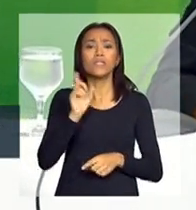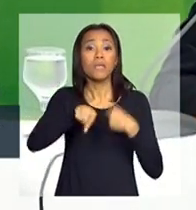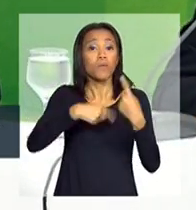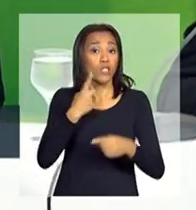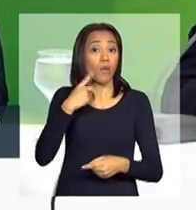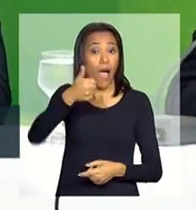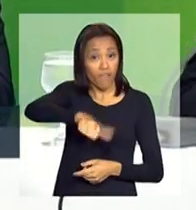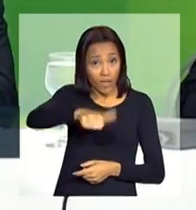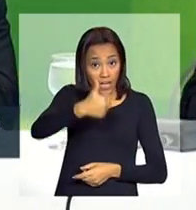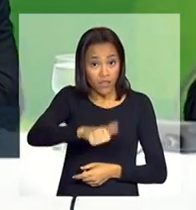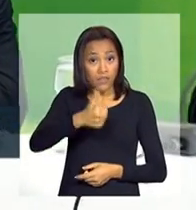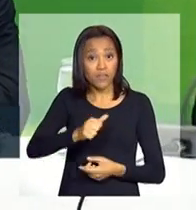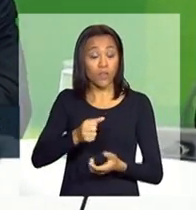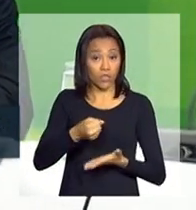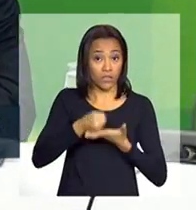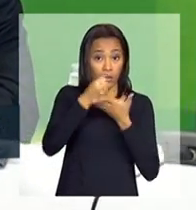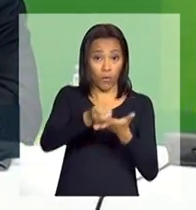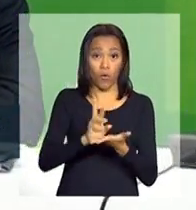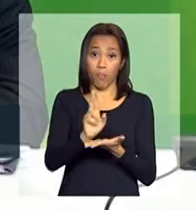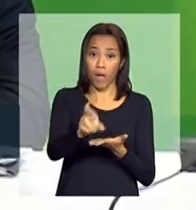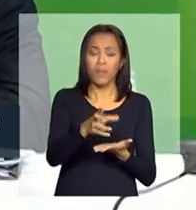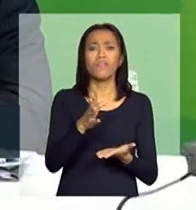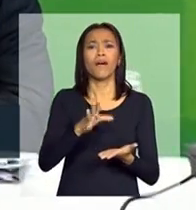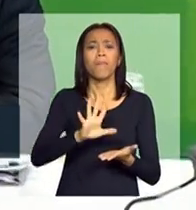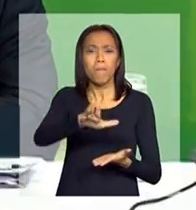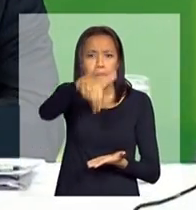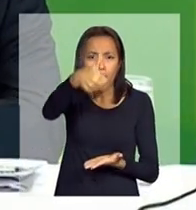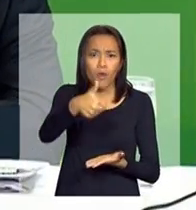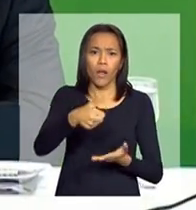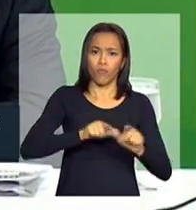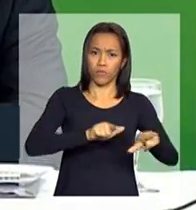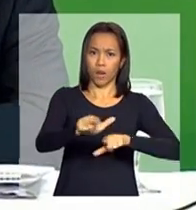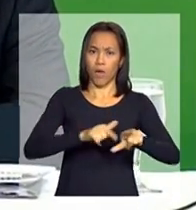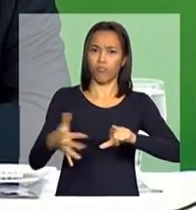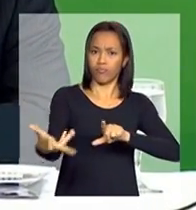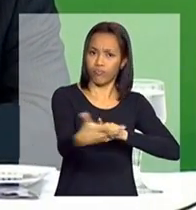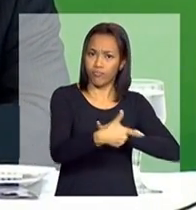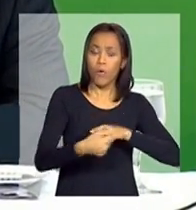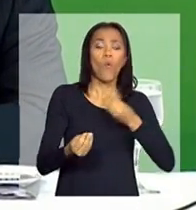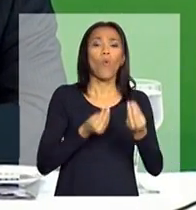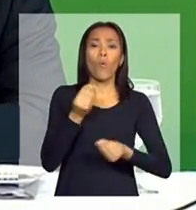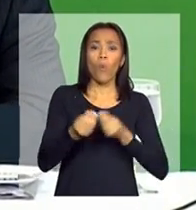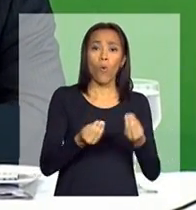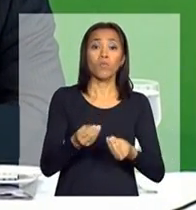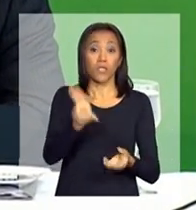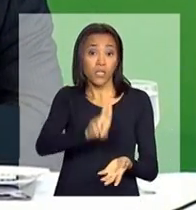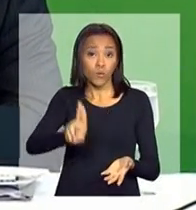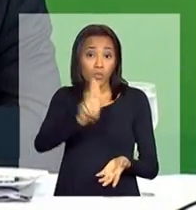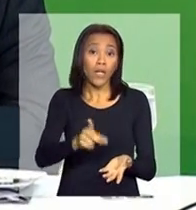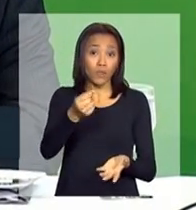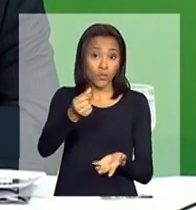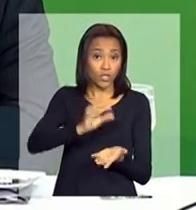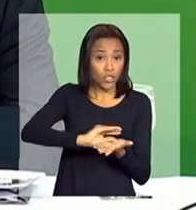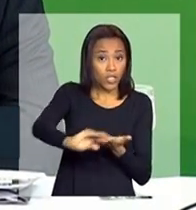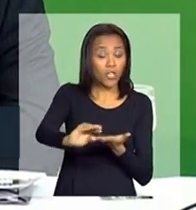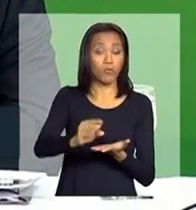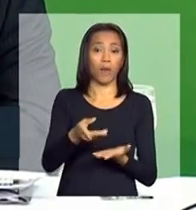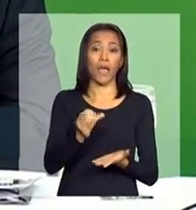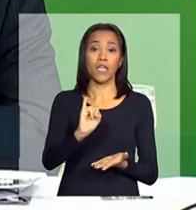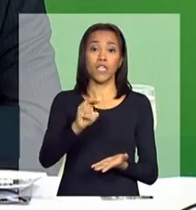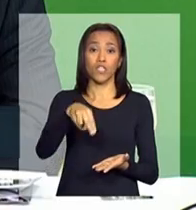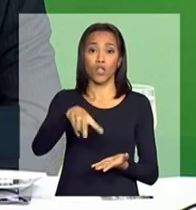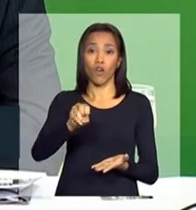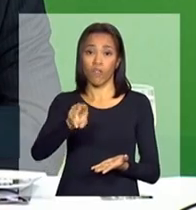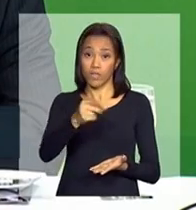você com isso vai aumentar a eficácia da aplicação dos recursos para inovação para pesquisa e